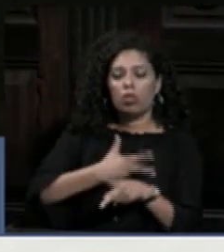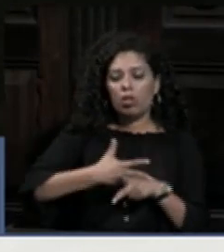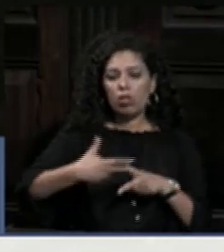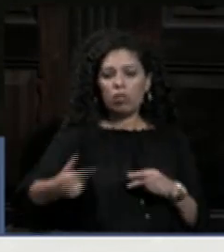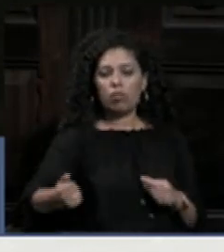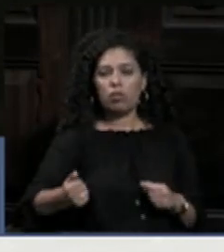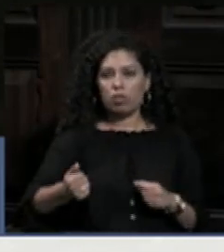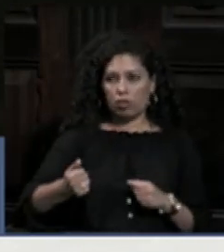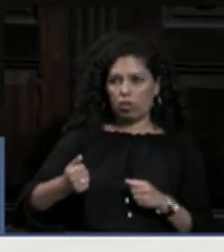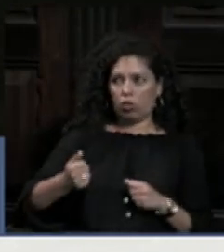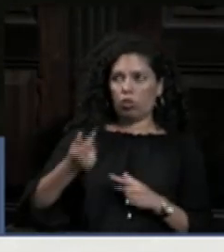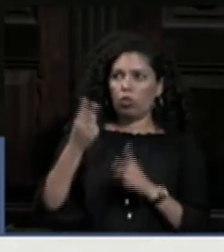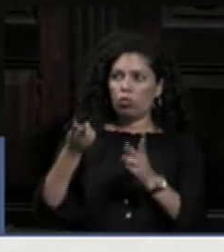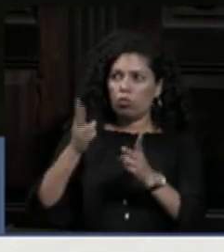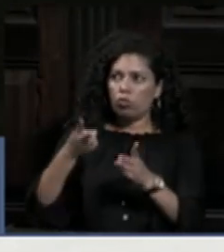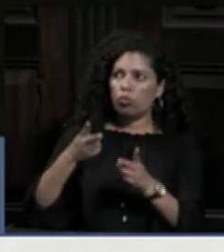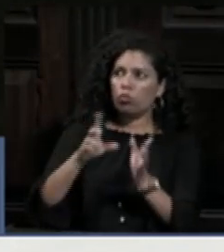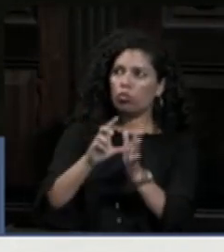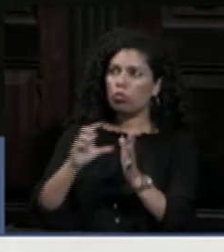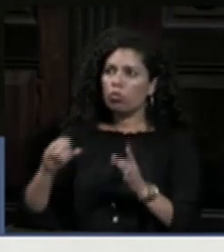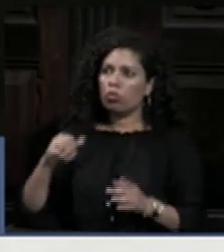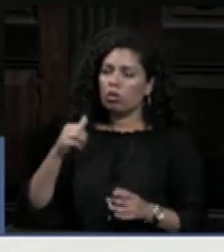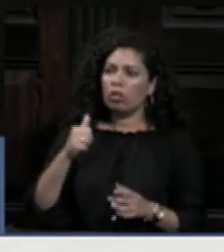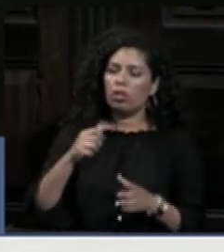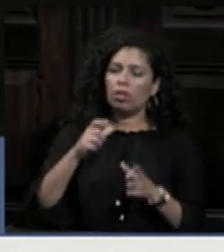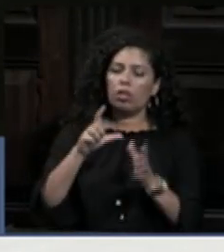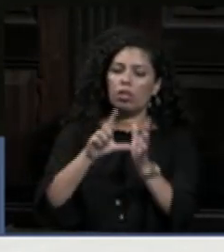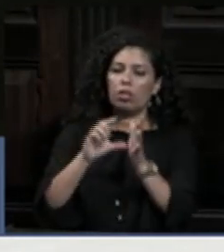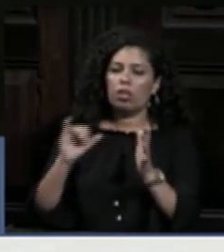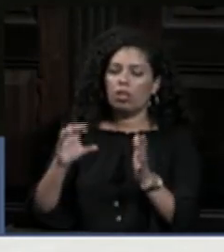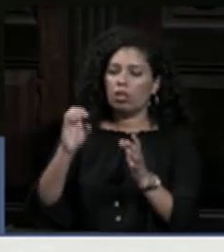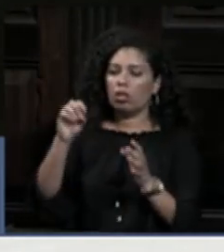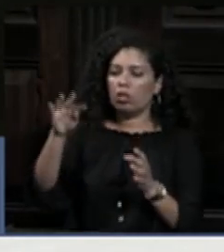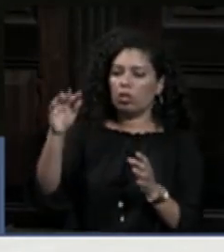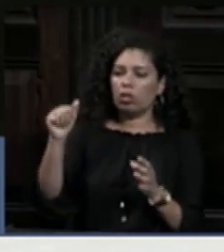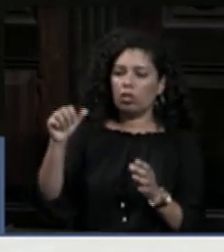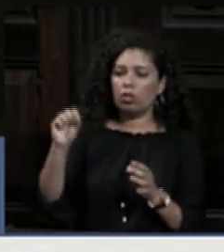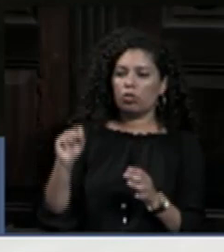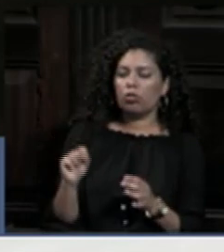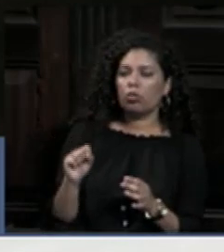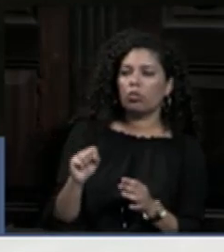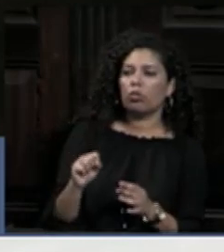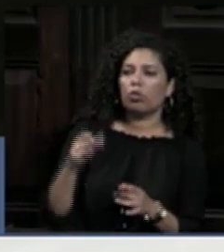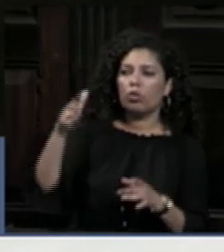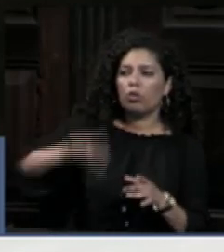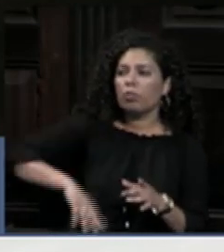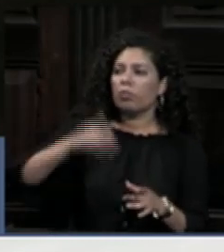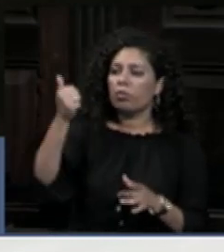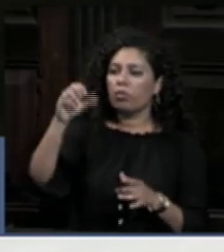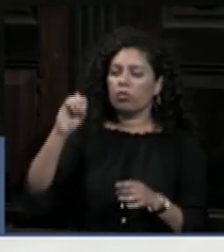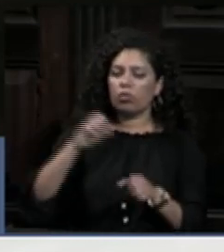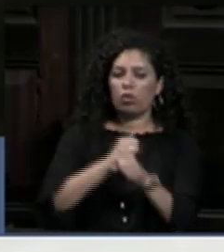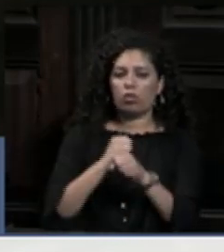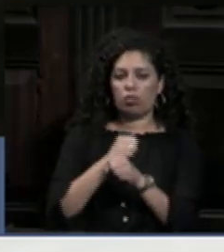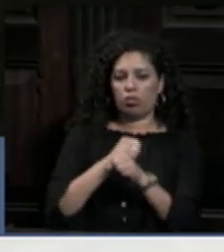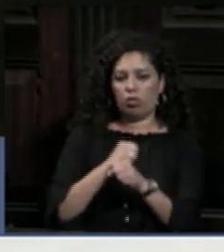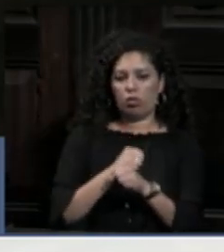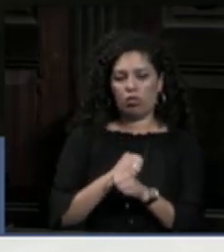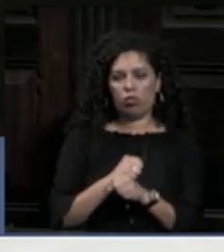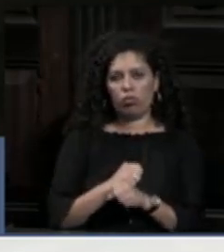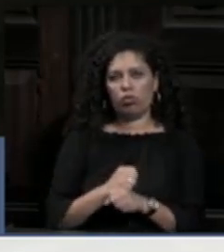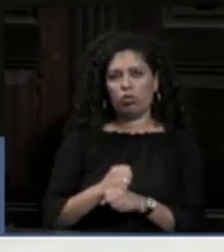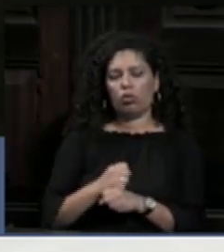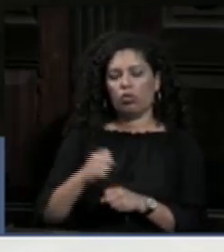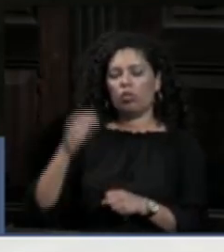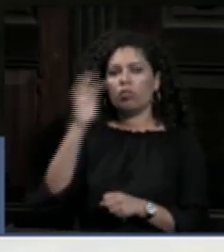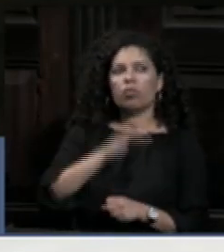a lei de cotas no estado rio de janeiro na o eso na ufpe e na web vamos